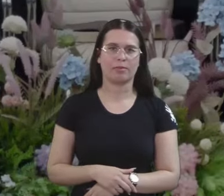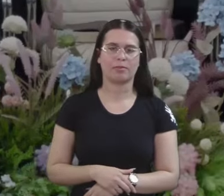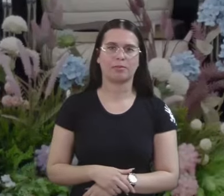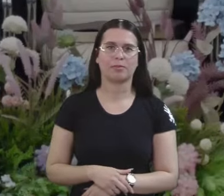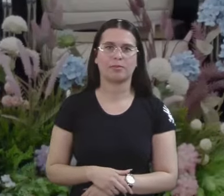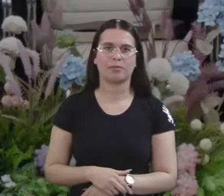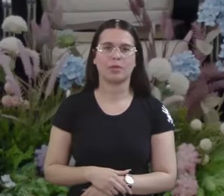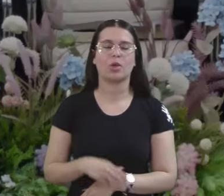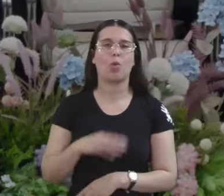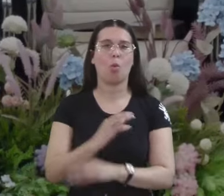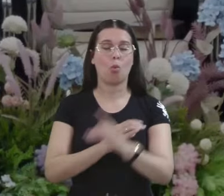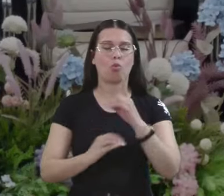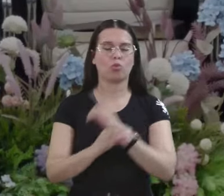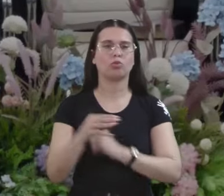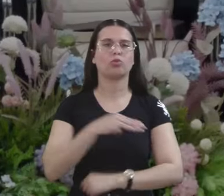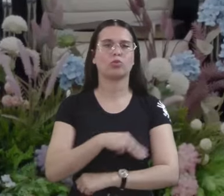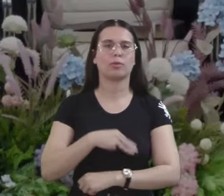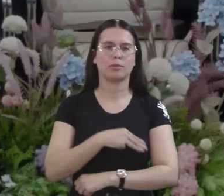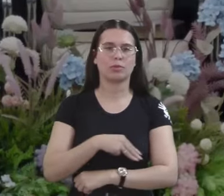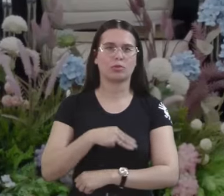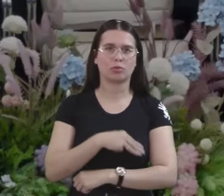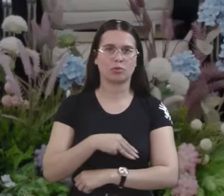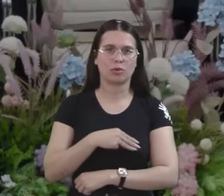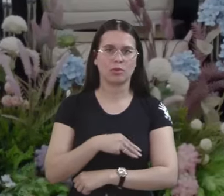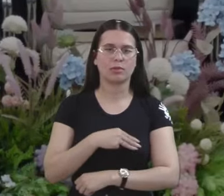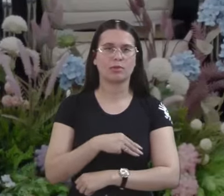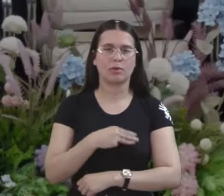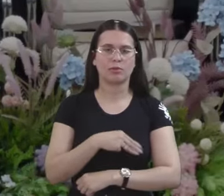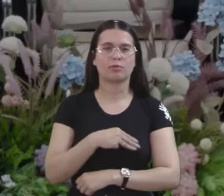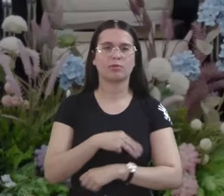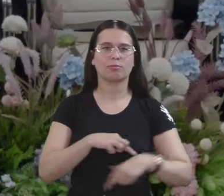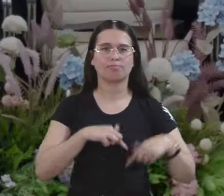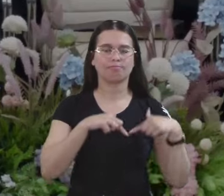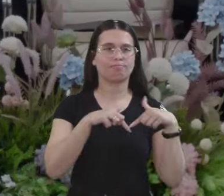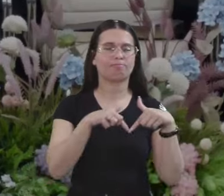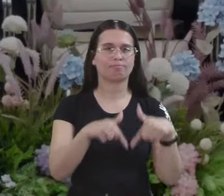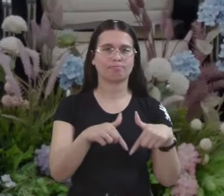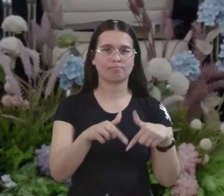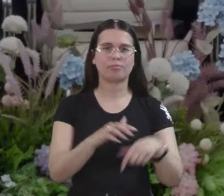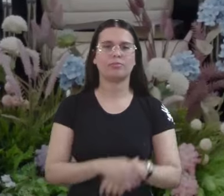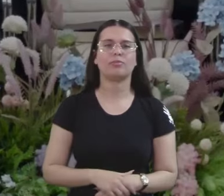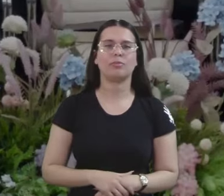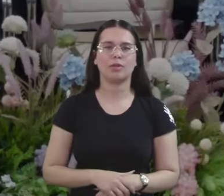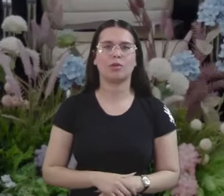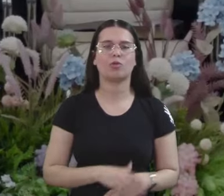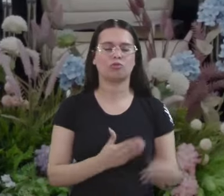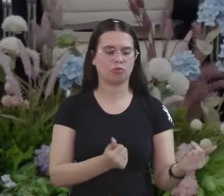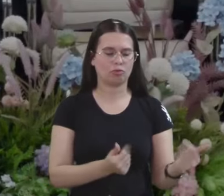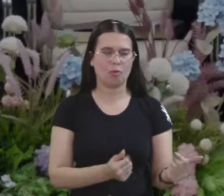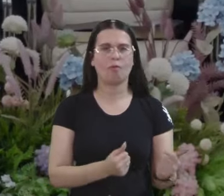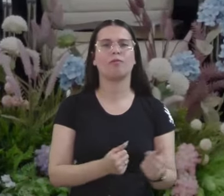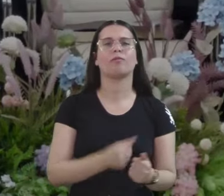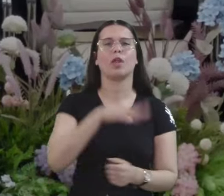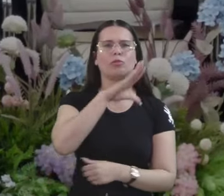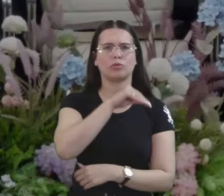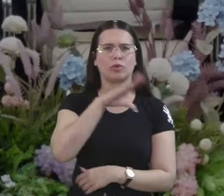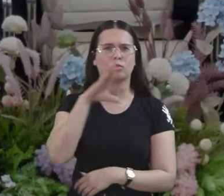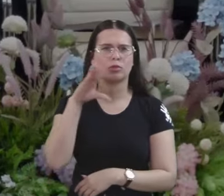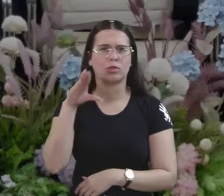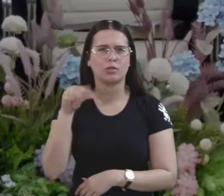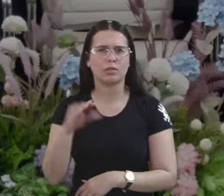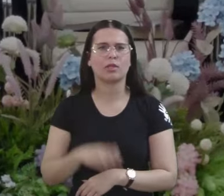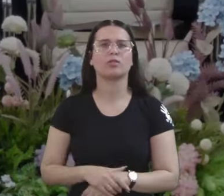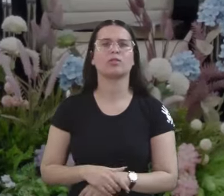Missões, que tem buscado entre os nossos irmãos, nossos jovens, adolescentes, jovens obreiros